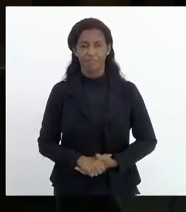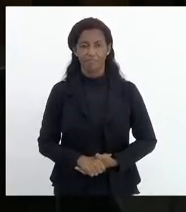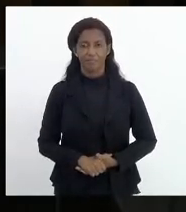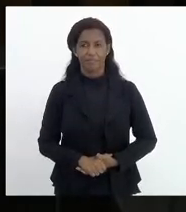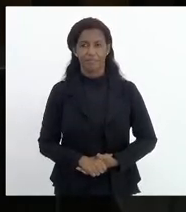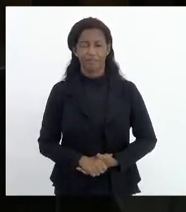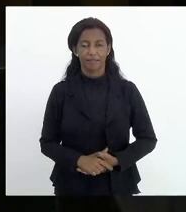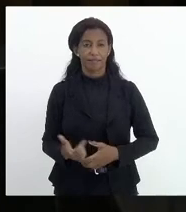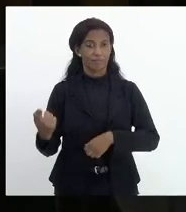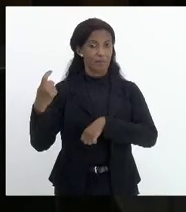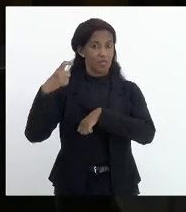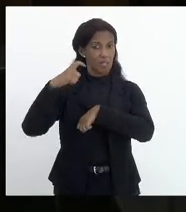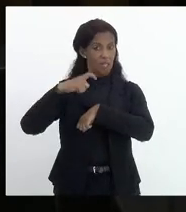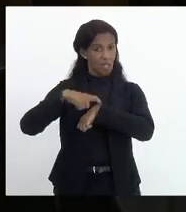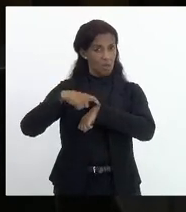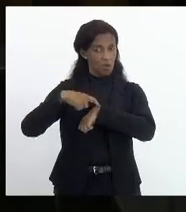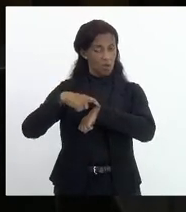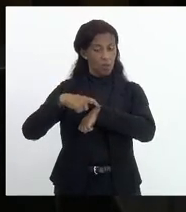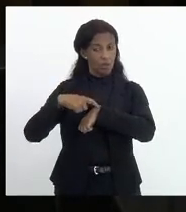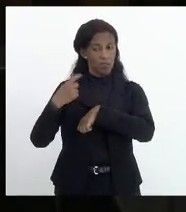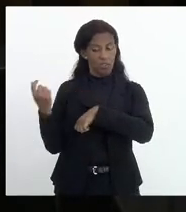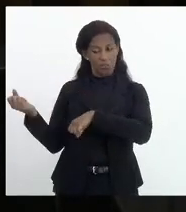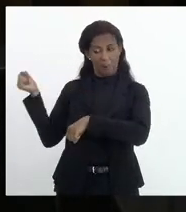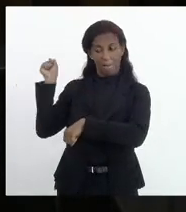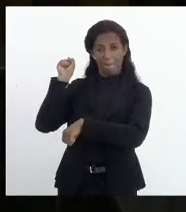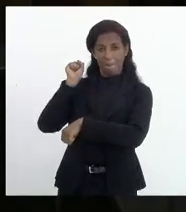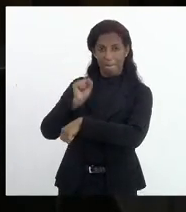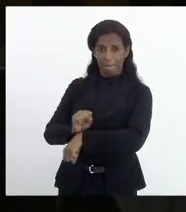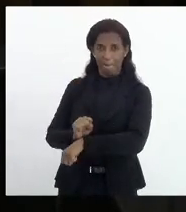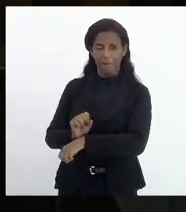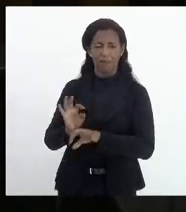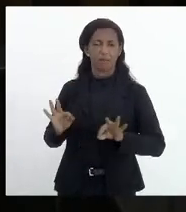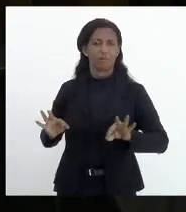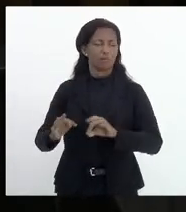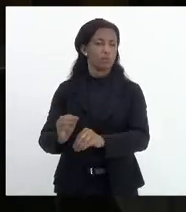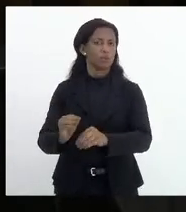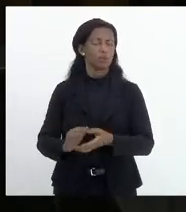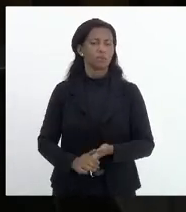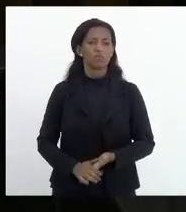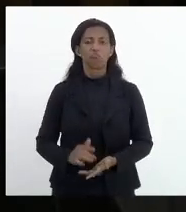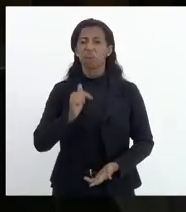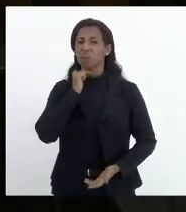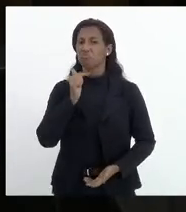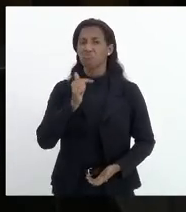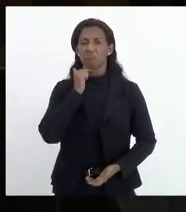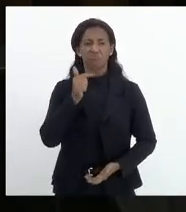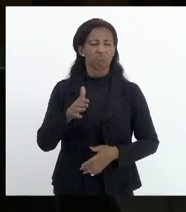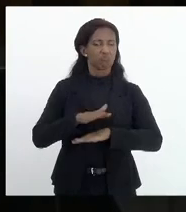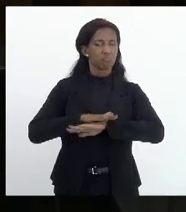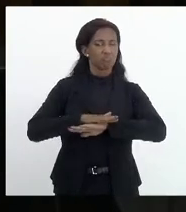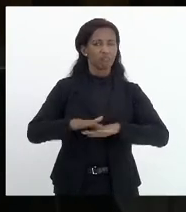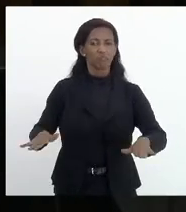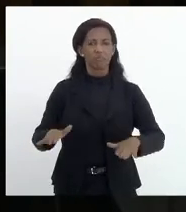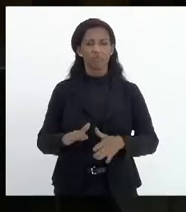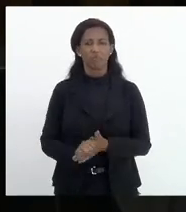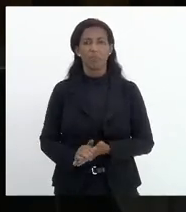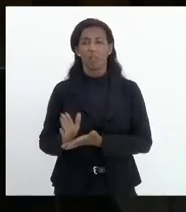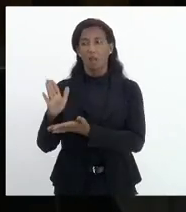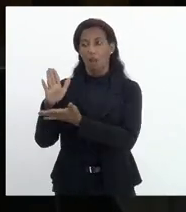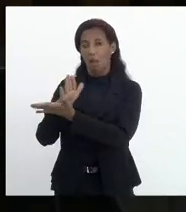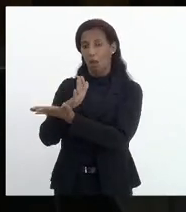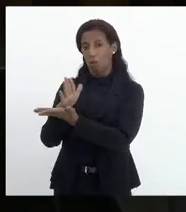é a hora da gente dar um basta nisso tudo não adianta mais que